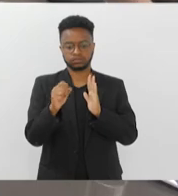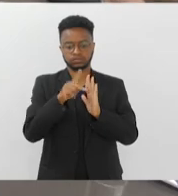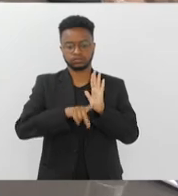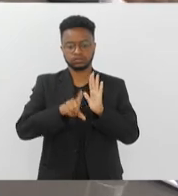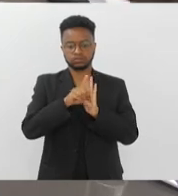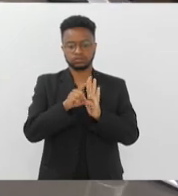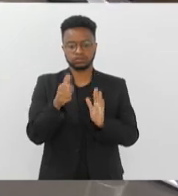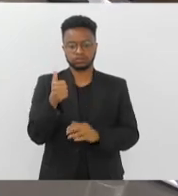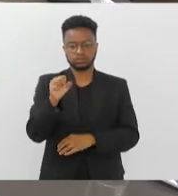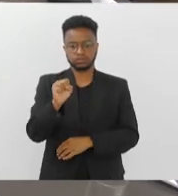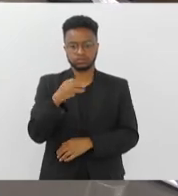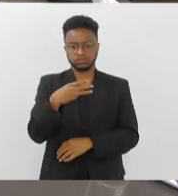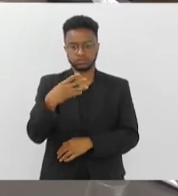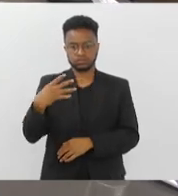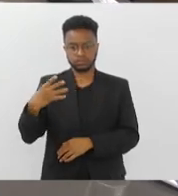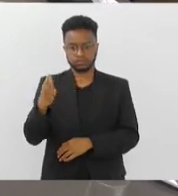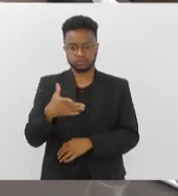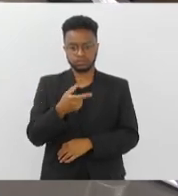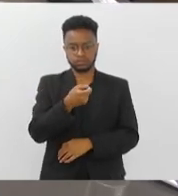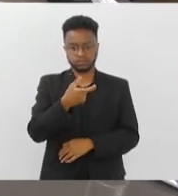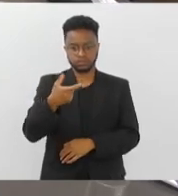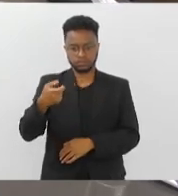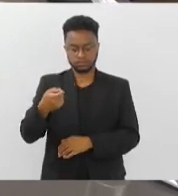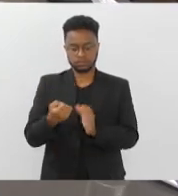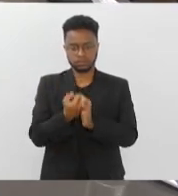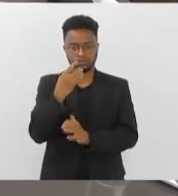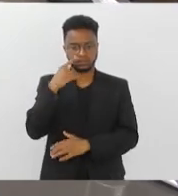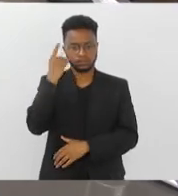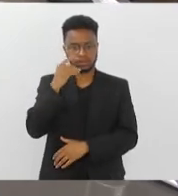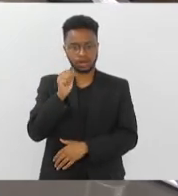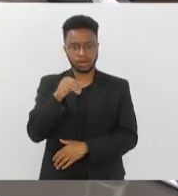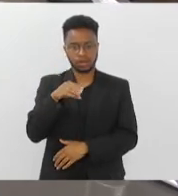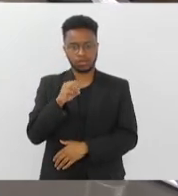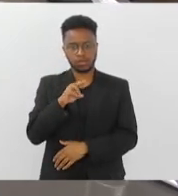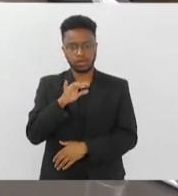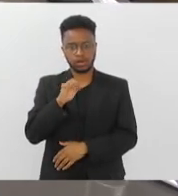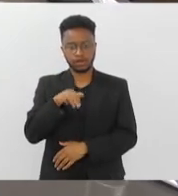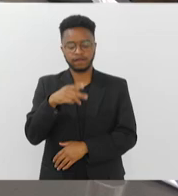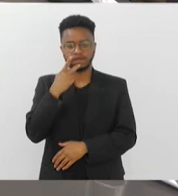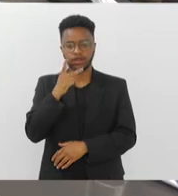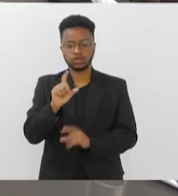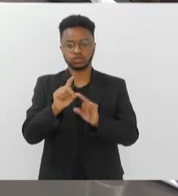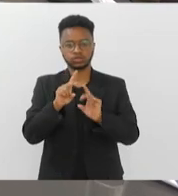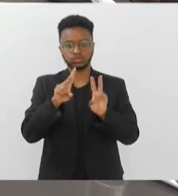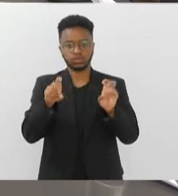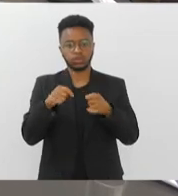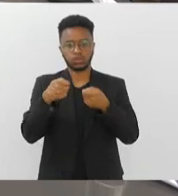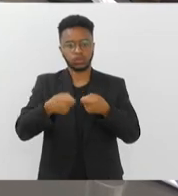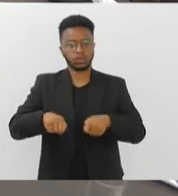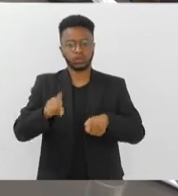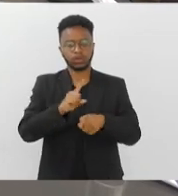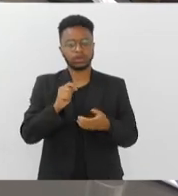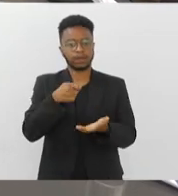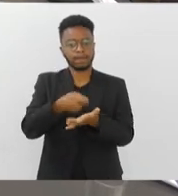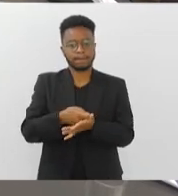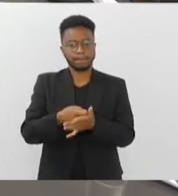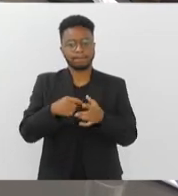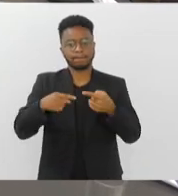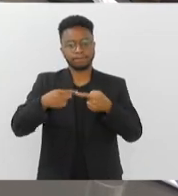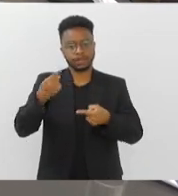lei 1834 de 2020, de autoria do deputado Rodrigo Amorim, que dispõe sobre isenção de pedágio para pessoas portadoras de necessidades